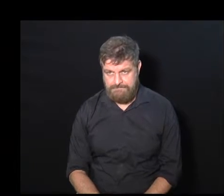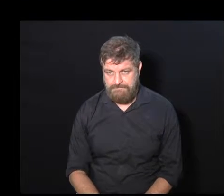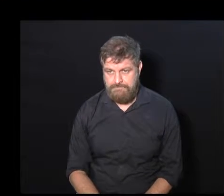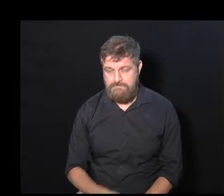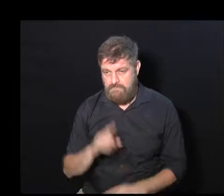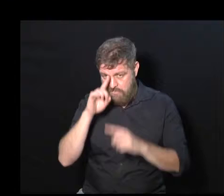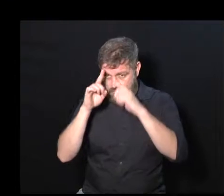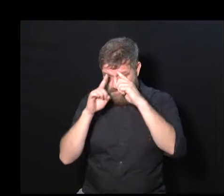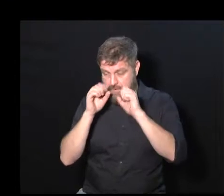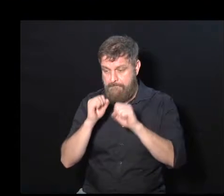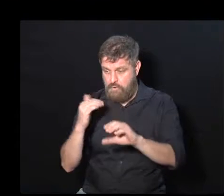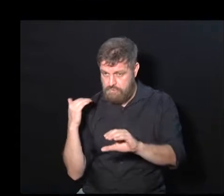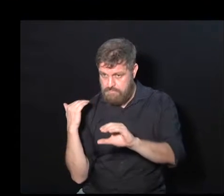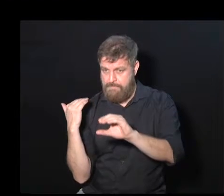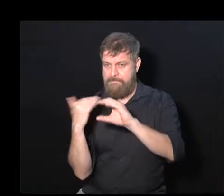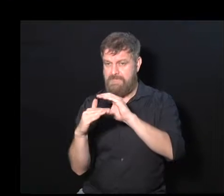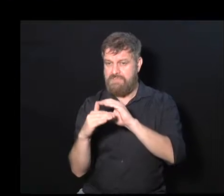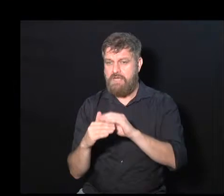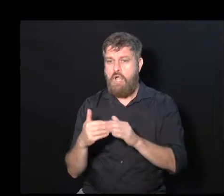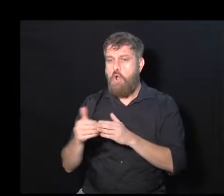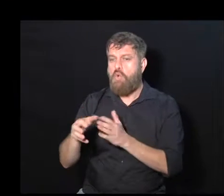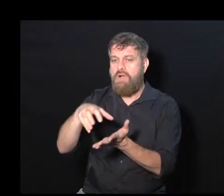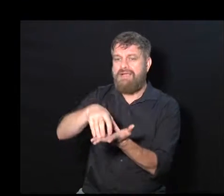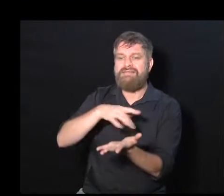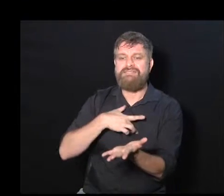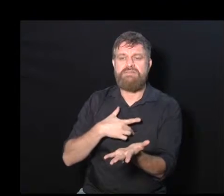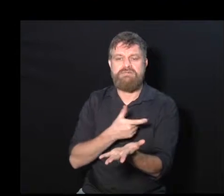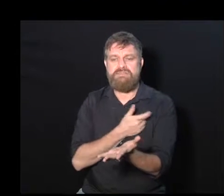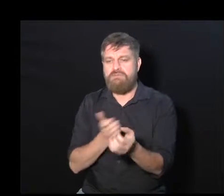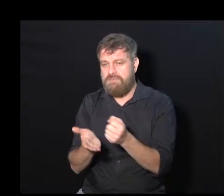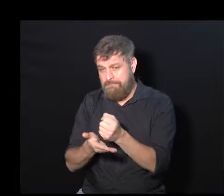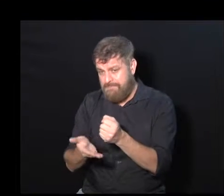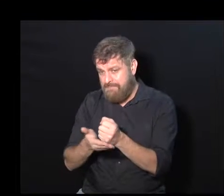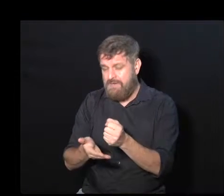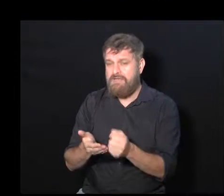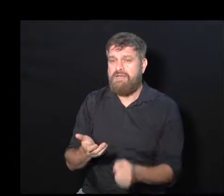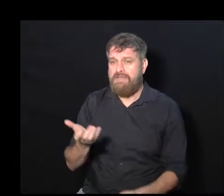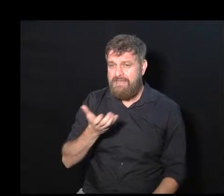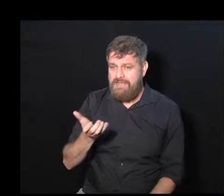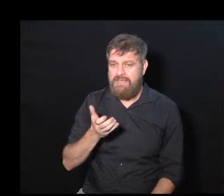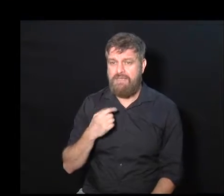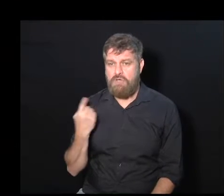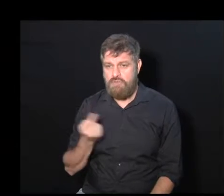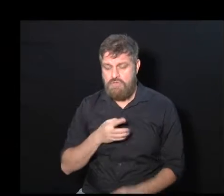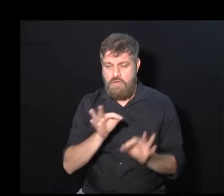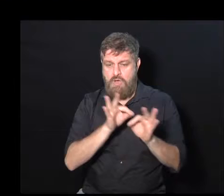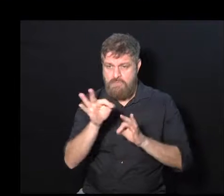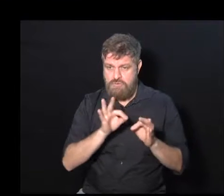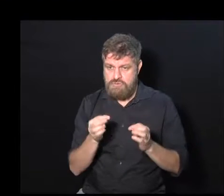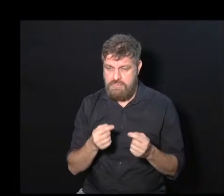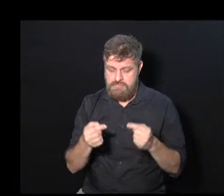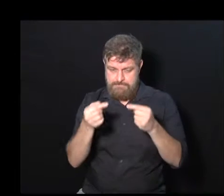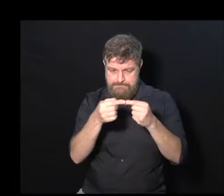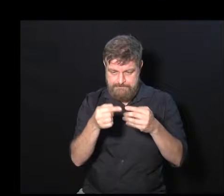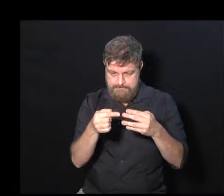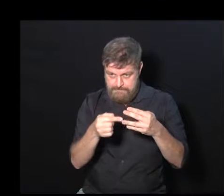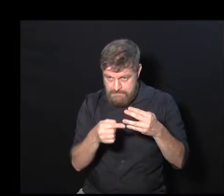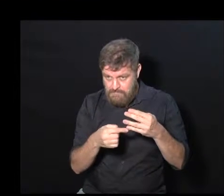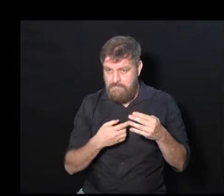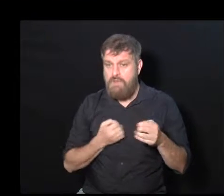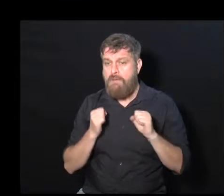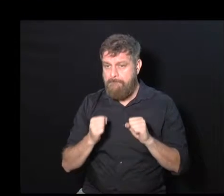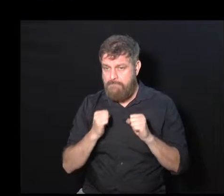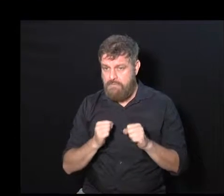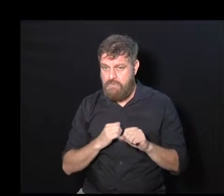saude.botica@campinas.sp.gov.br, e qualquer unidade básica de Campinas que quiser entrar no nosso projeto de Farmácia Viva pode mandar o